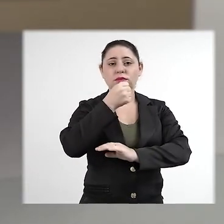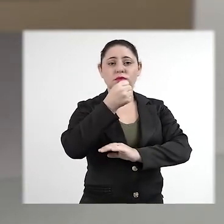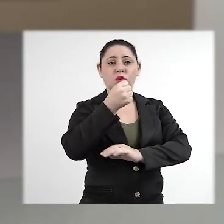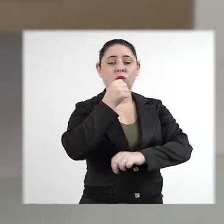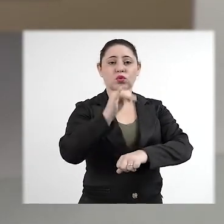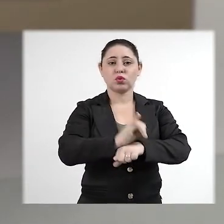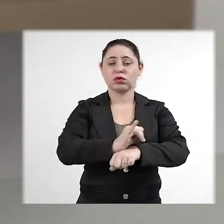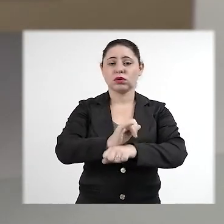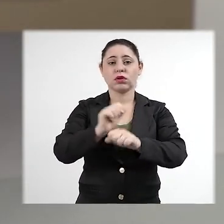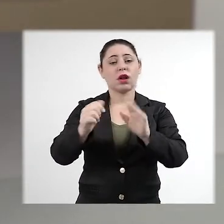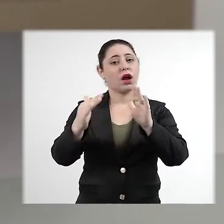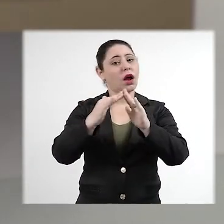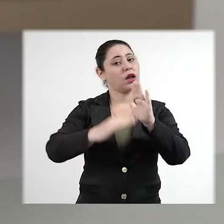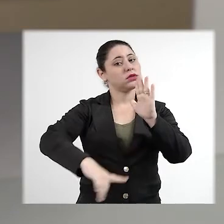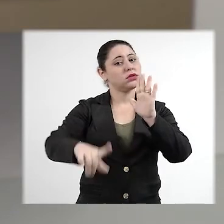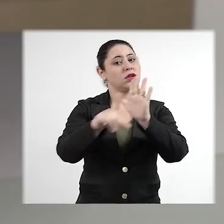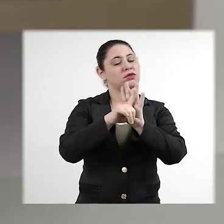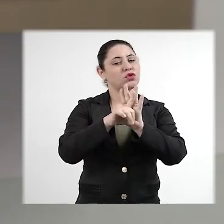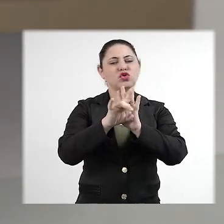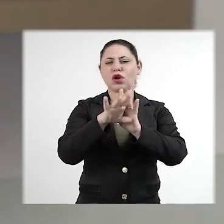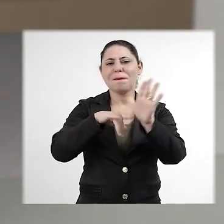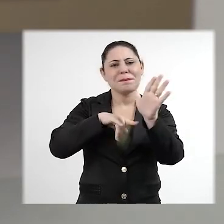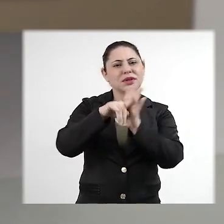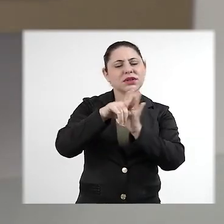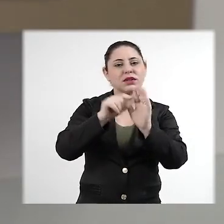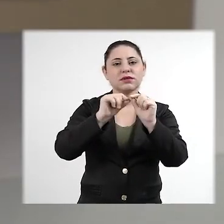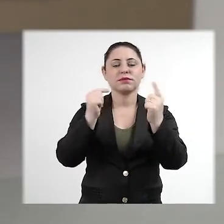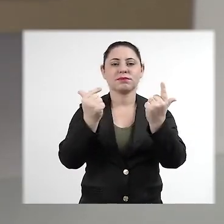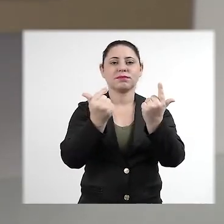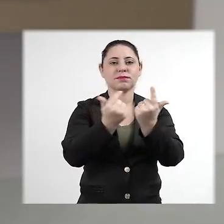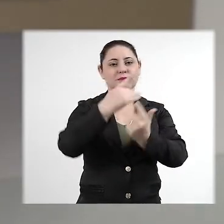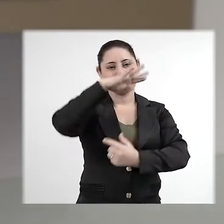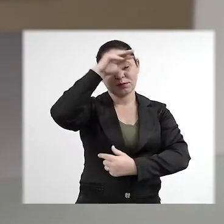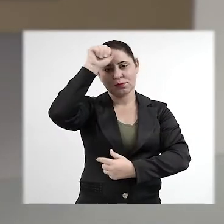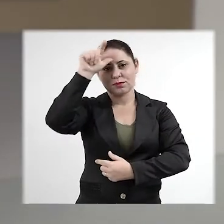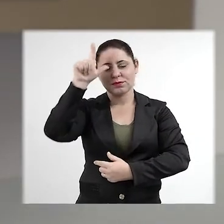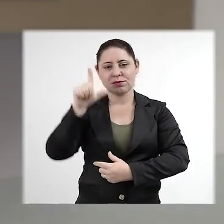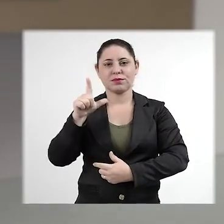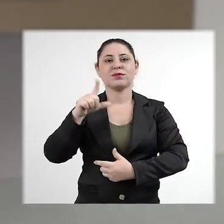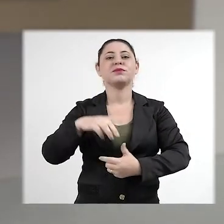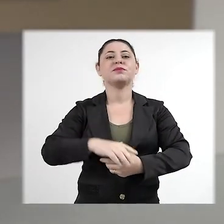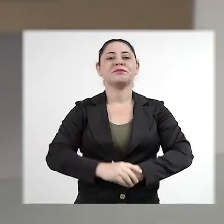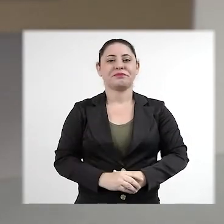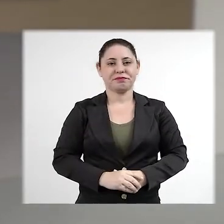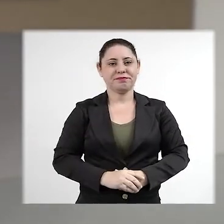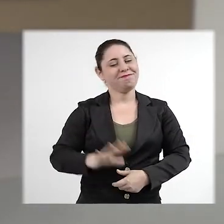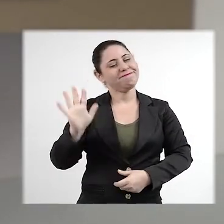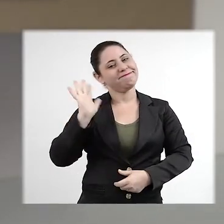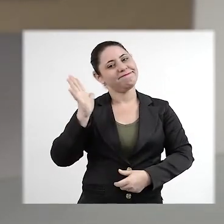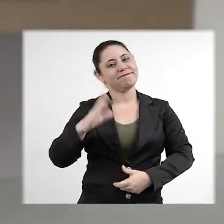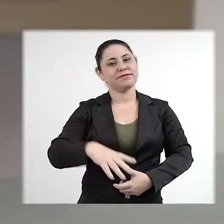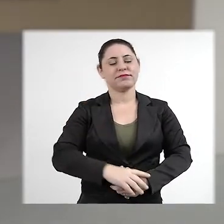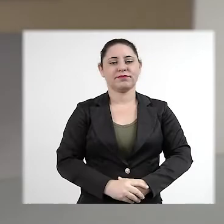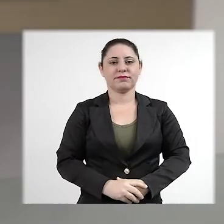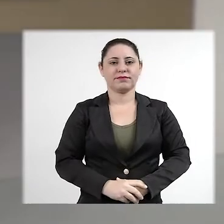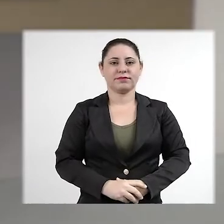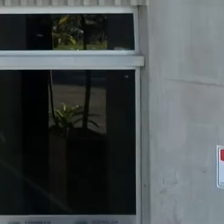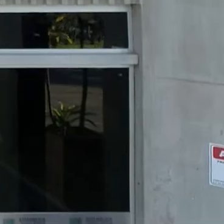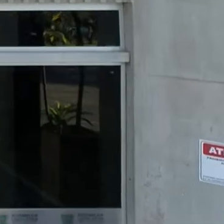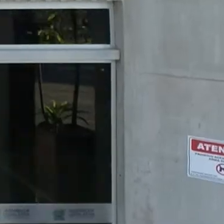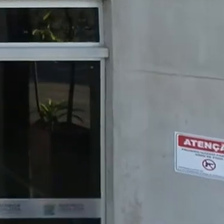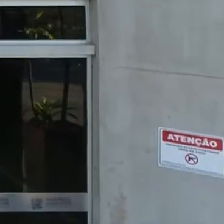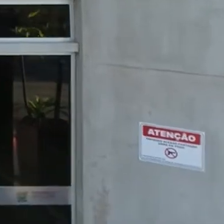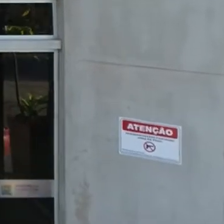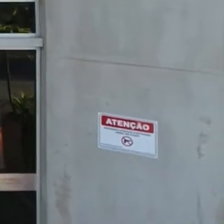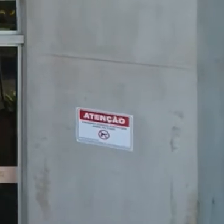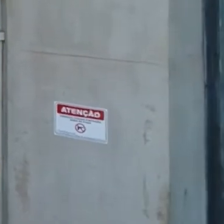outras reportagens no YouTube da Casa de Leis. Basta pesquisar por Assembleia Legislativa de Mato Grosso do Sul. Até mais!